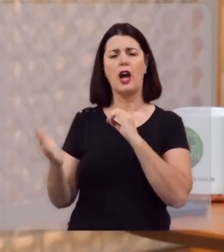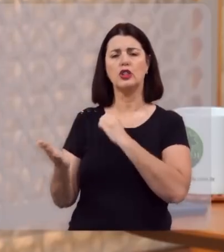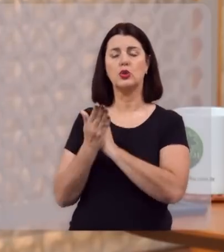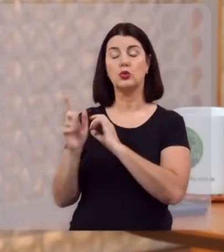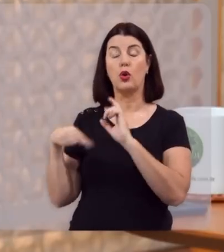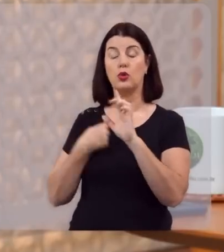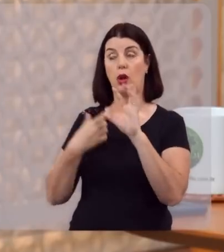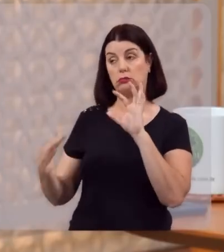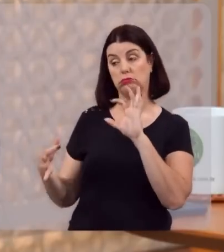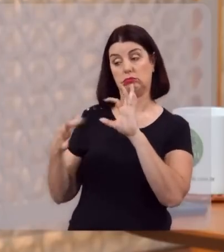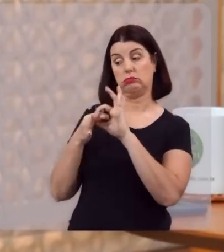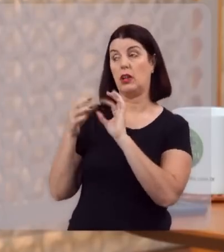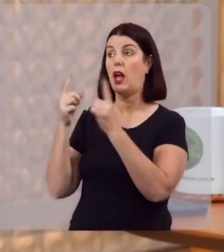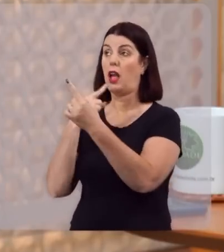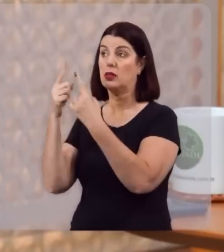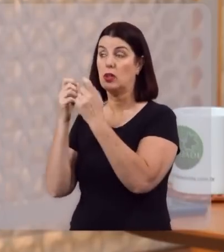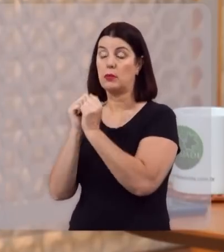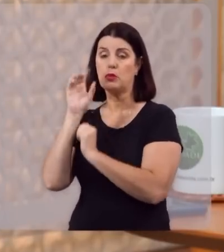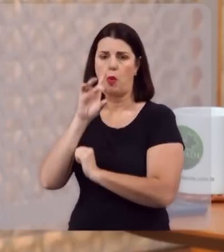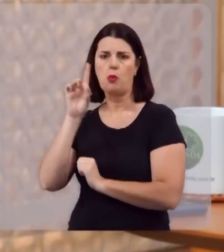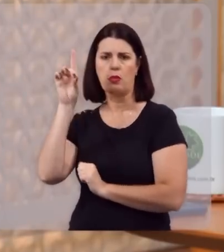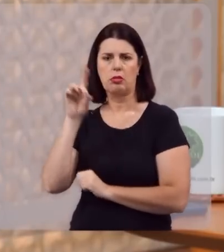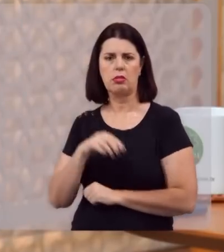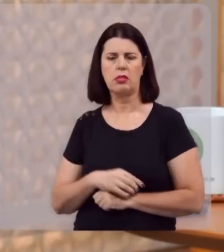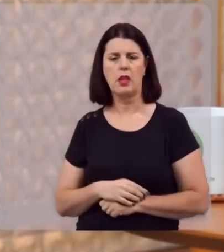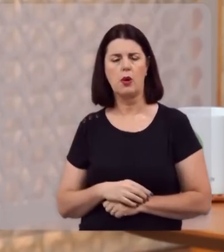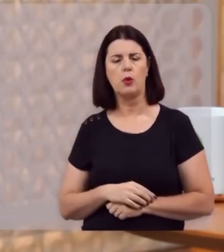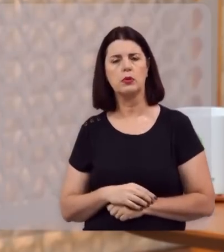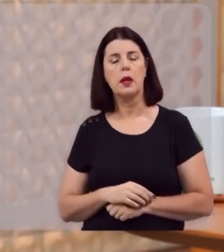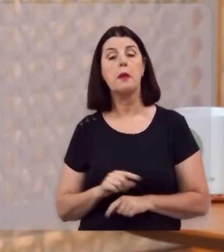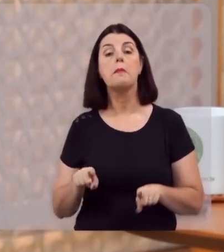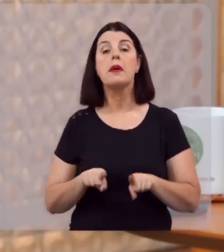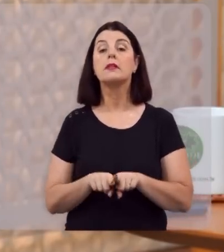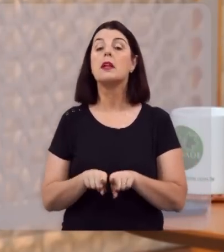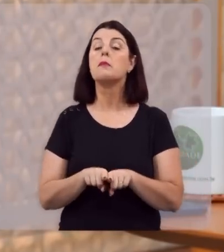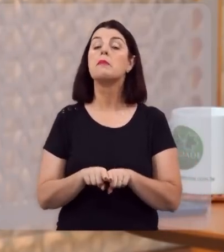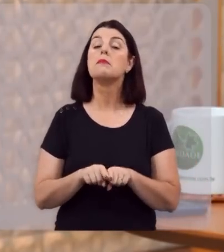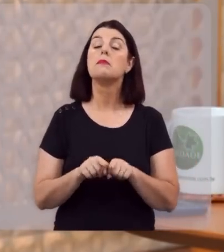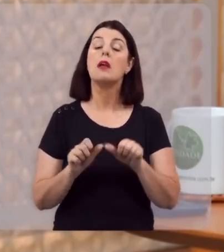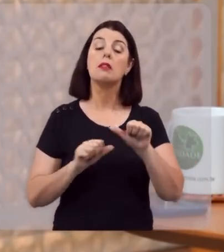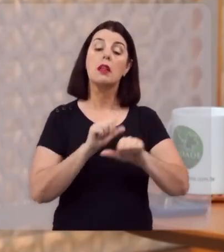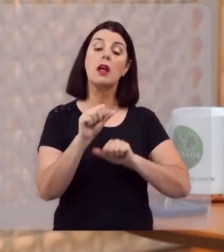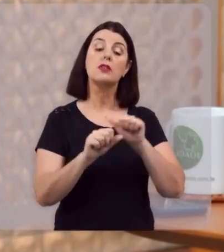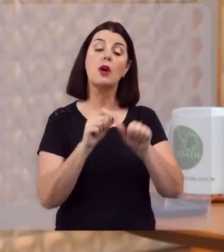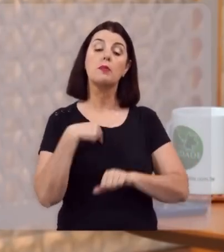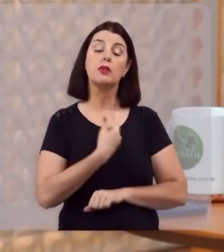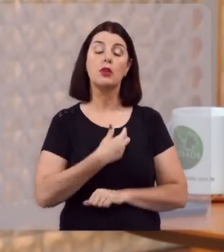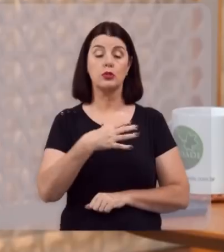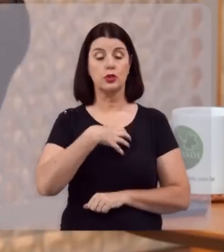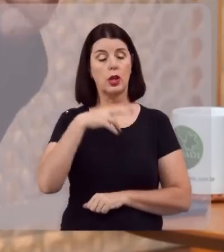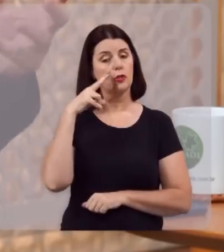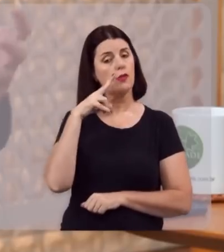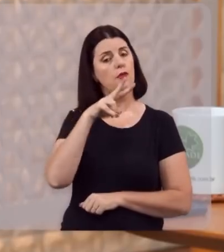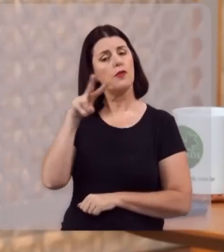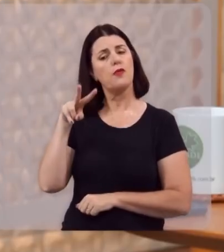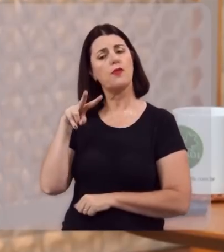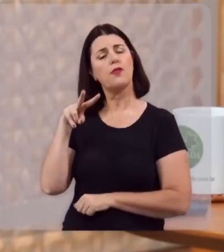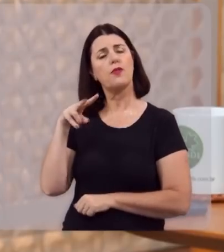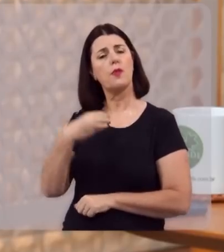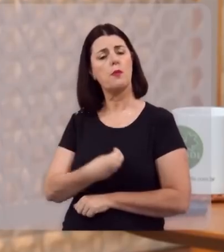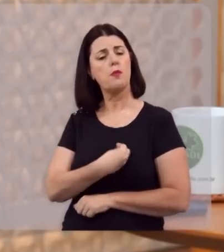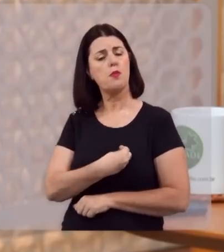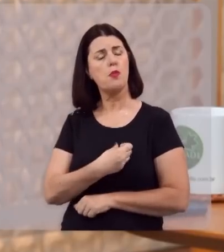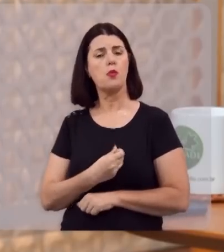de volta para esse relacionamento como o senhor bem explicou mas isso também transforma a nossa maneira de enxergar